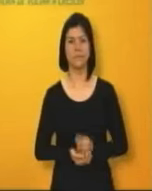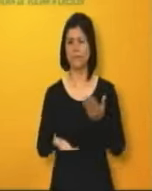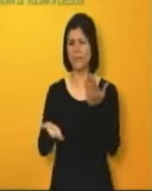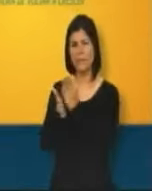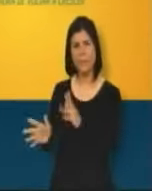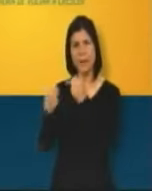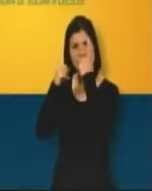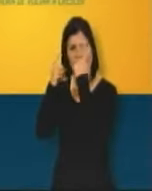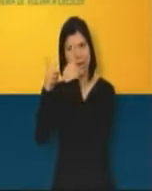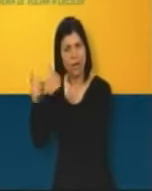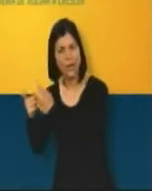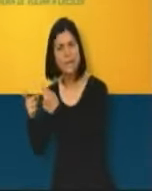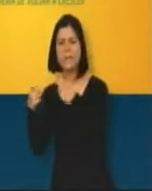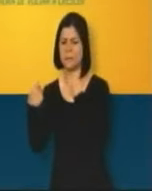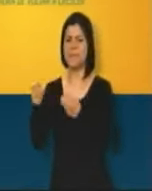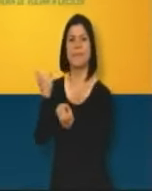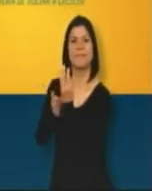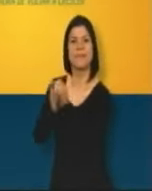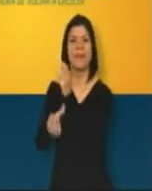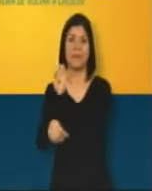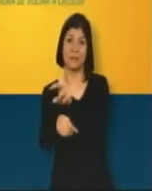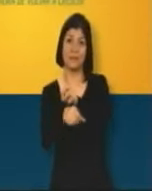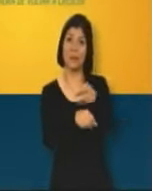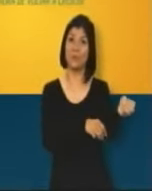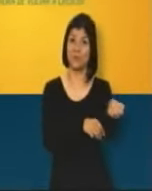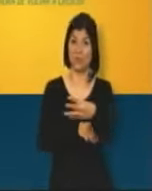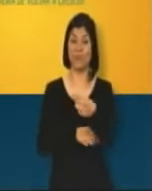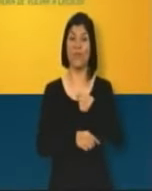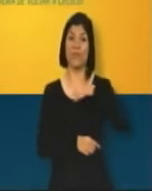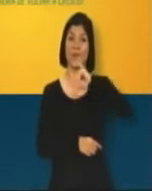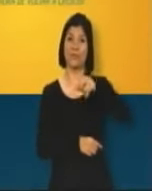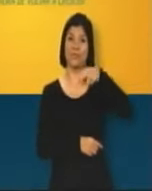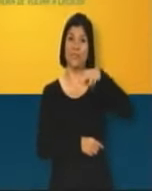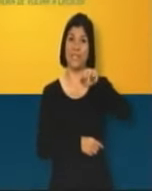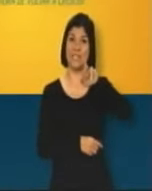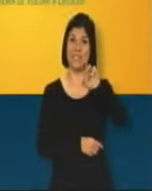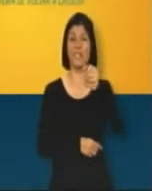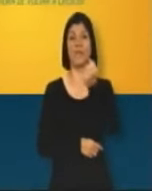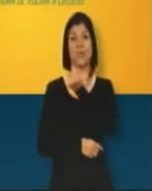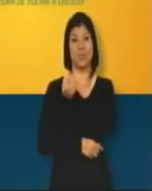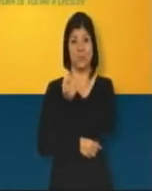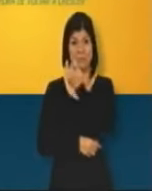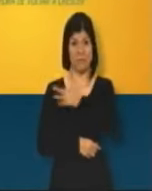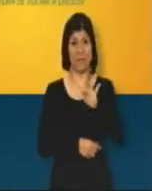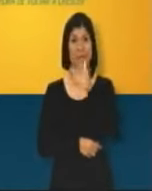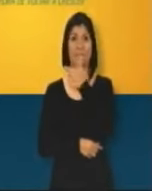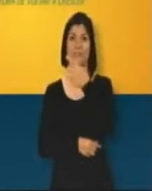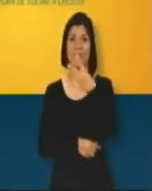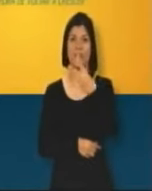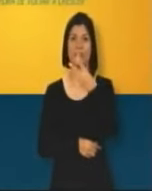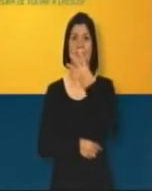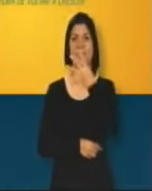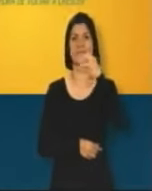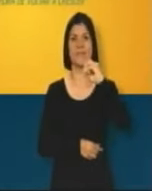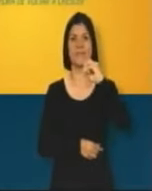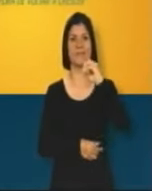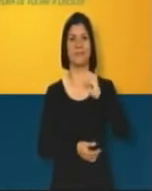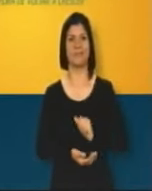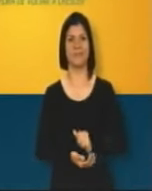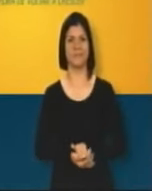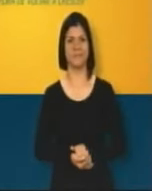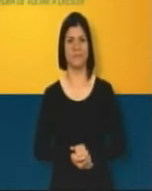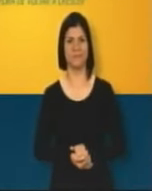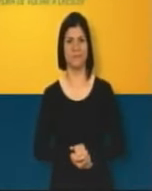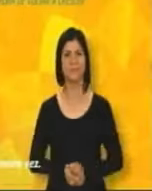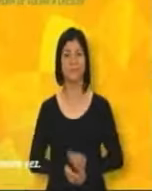Para acabar com a violência, é só criar empregos. Sou Jandir Fraga. Para federal, vote